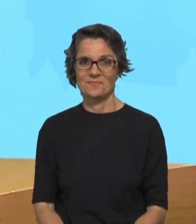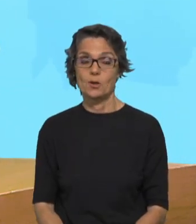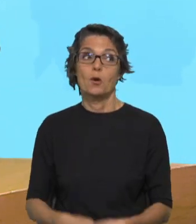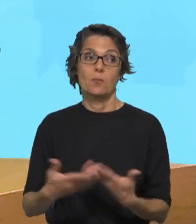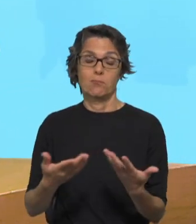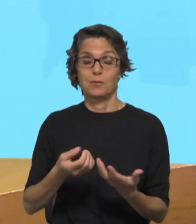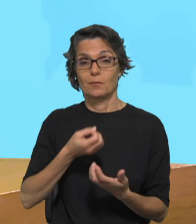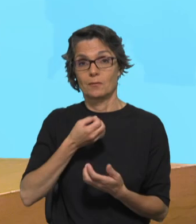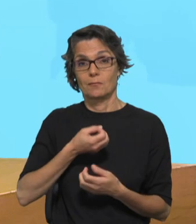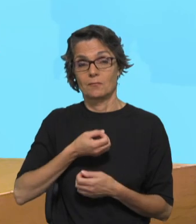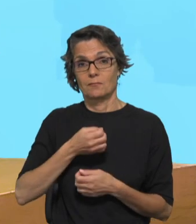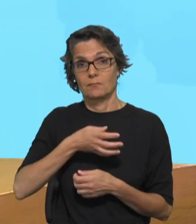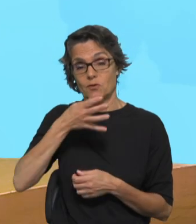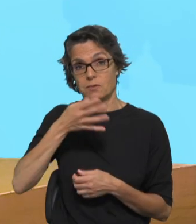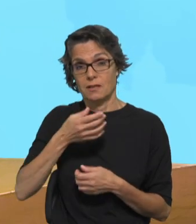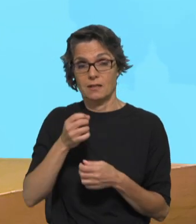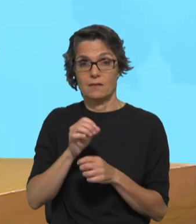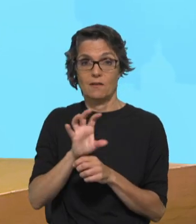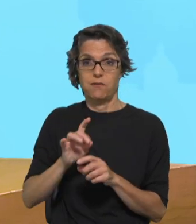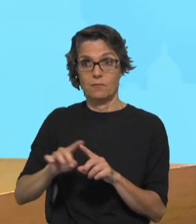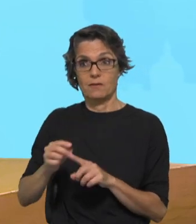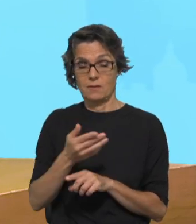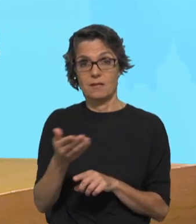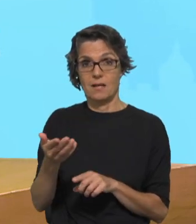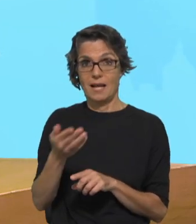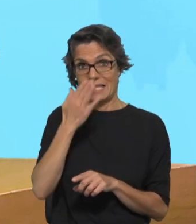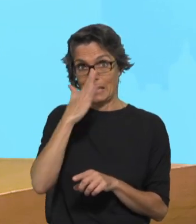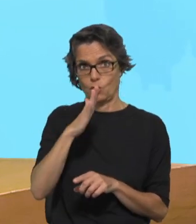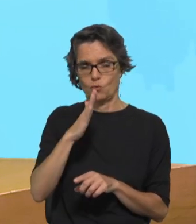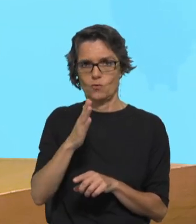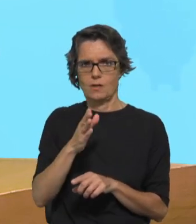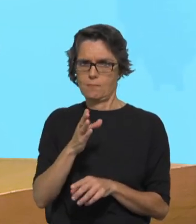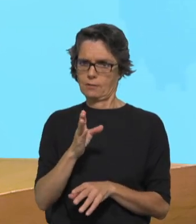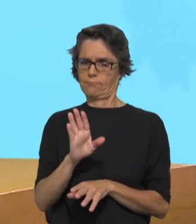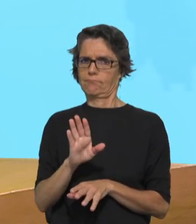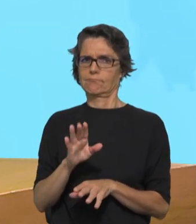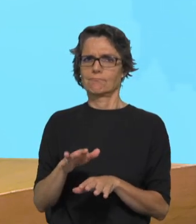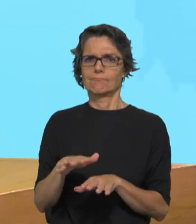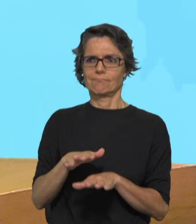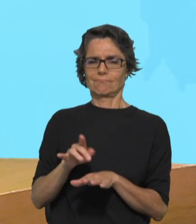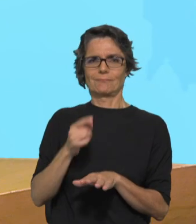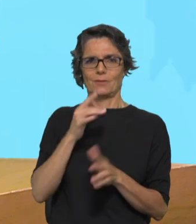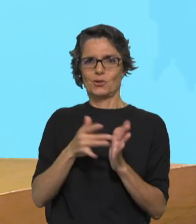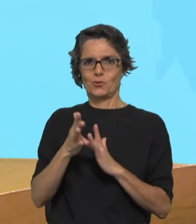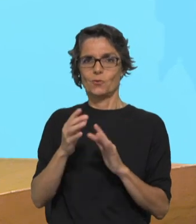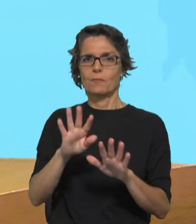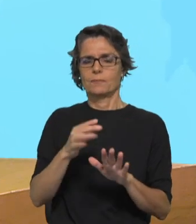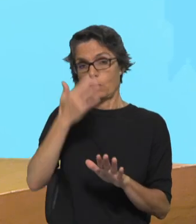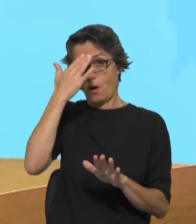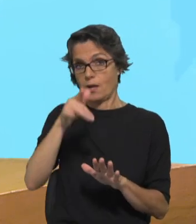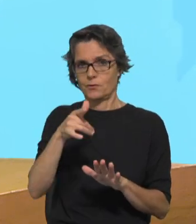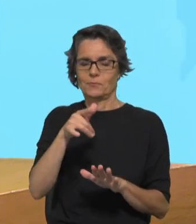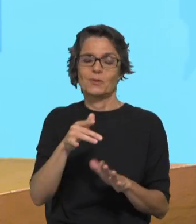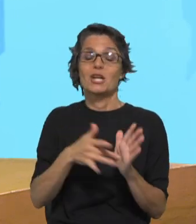explicações para essa primeira atitude mais dura, entre aspas, de Jesus. Eu acho que isto é muito simples. Jesus estava lá para passar